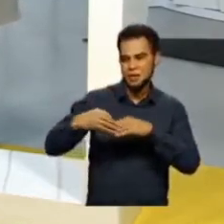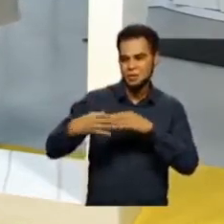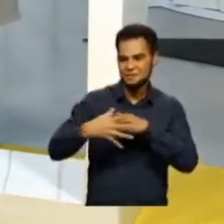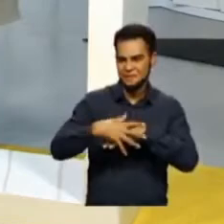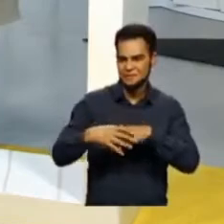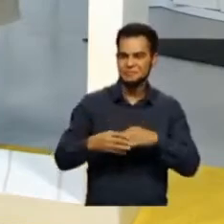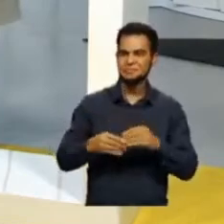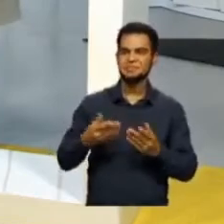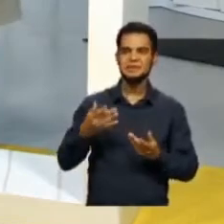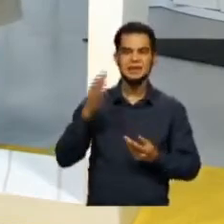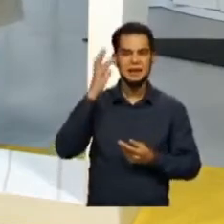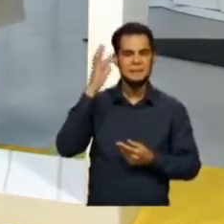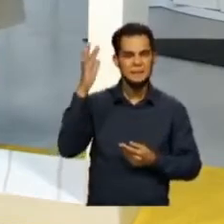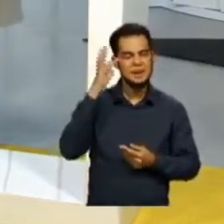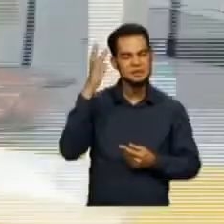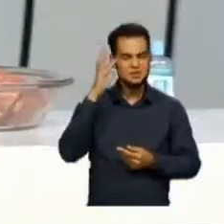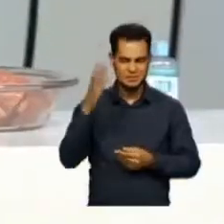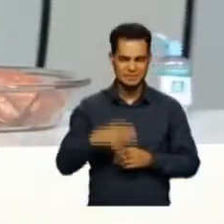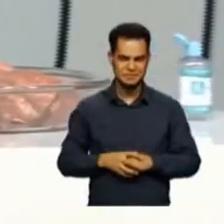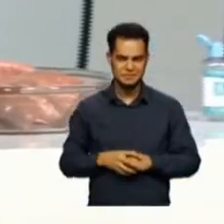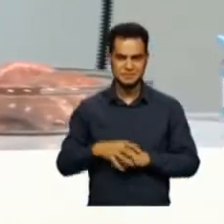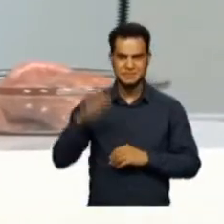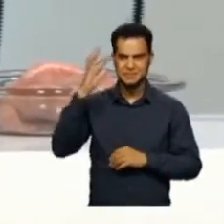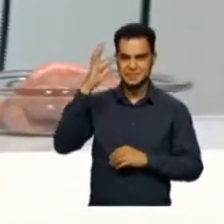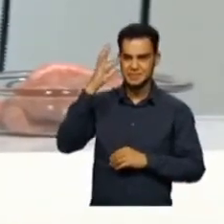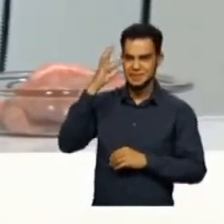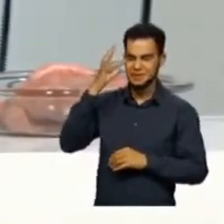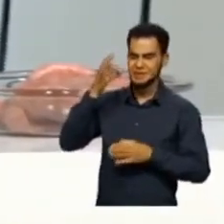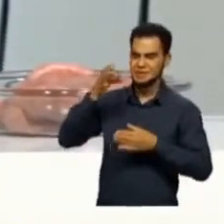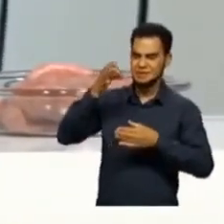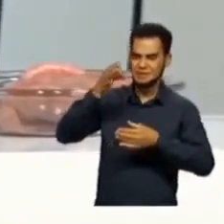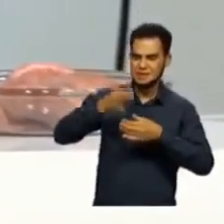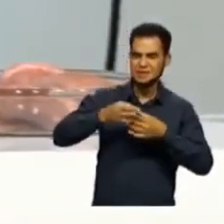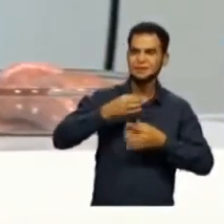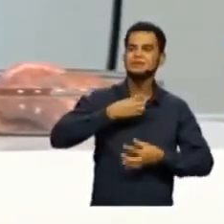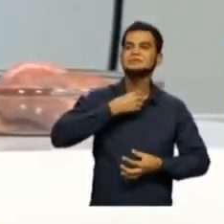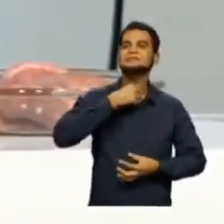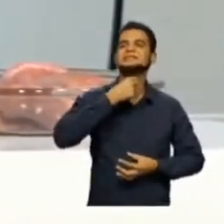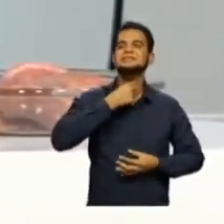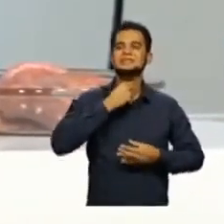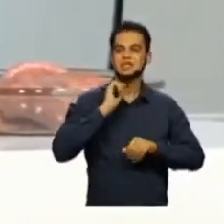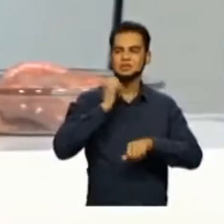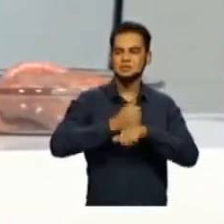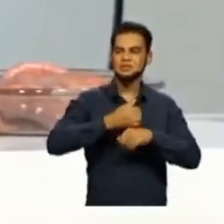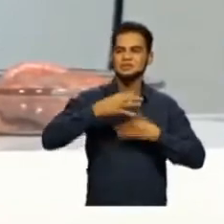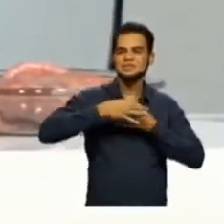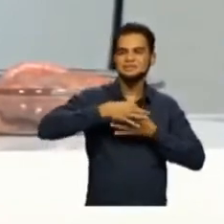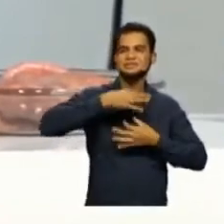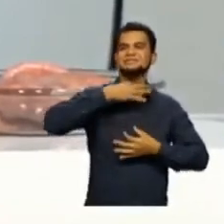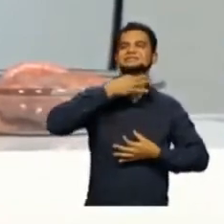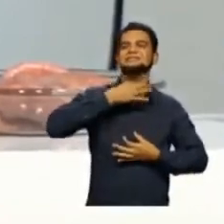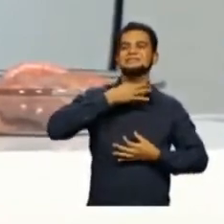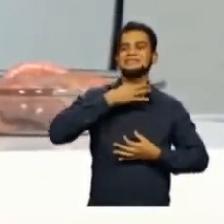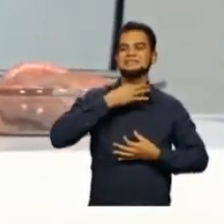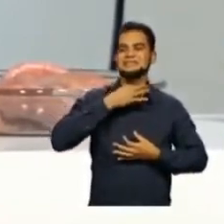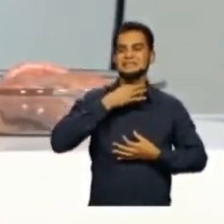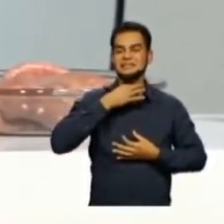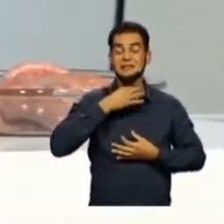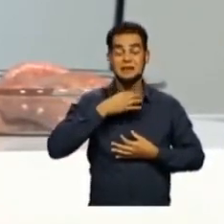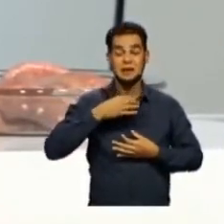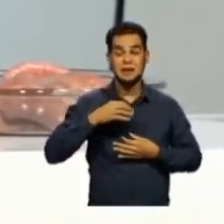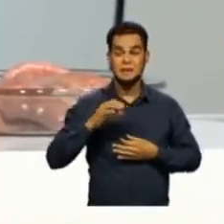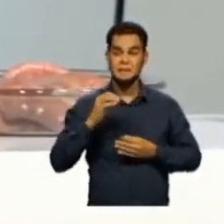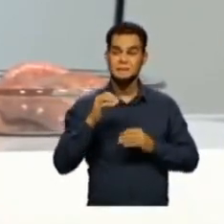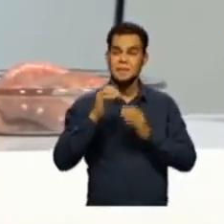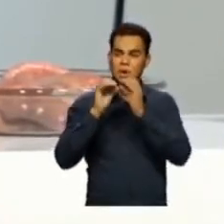aqui esses canudinhos aqui, funciona como a traqueia, como brônquios, as balãozinhos aqui dentro,